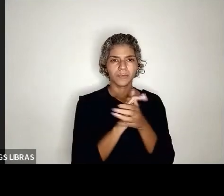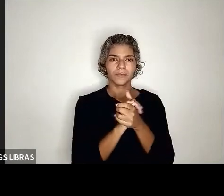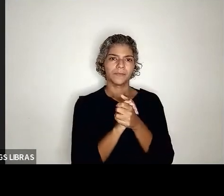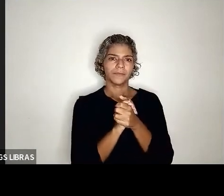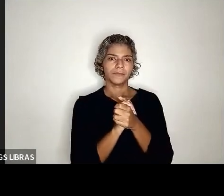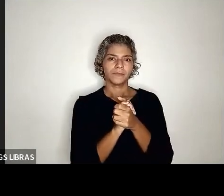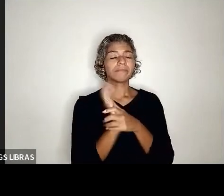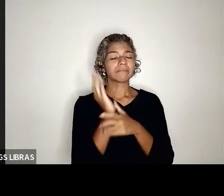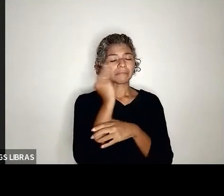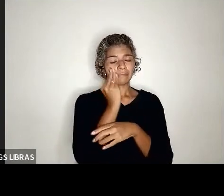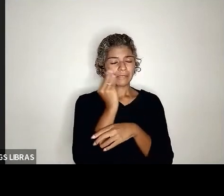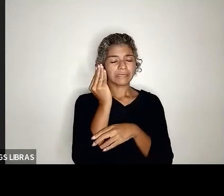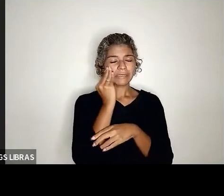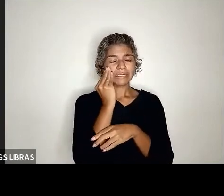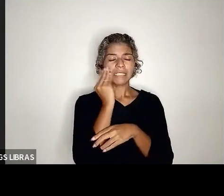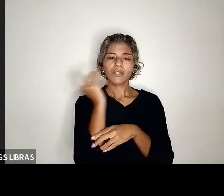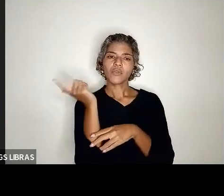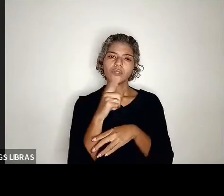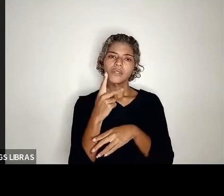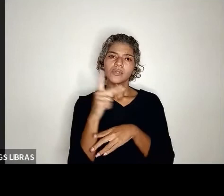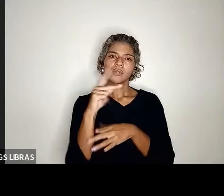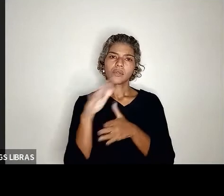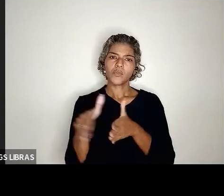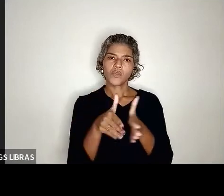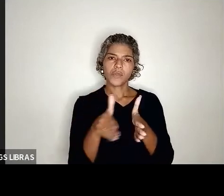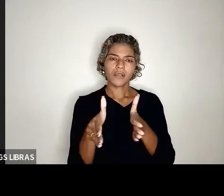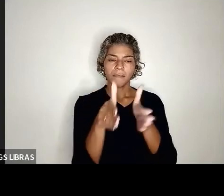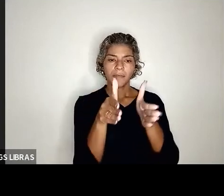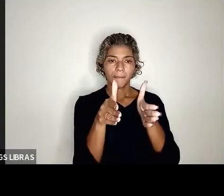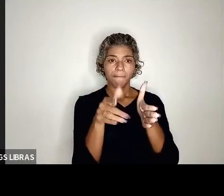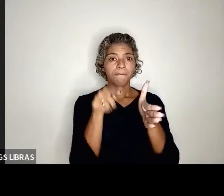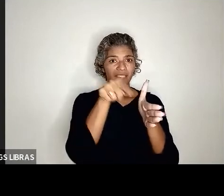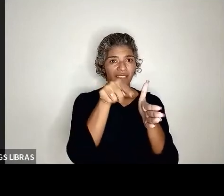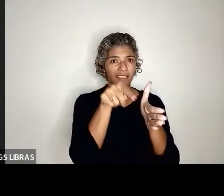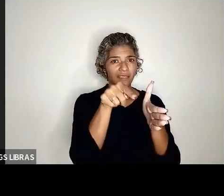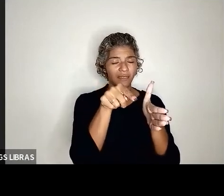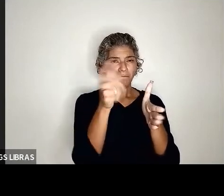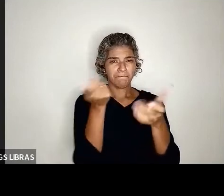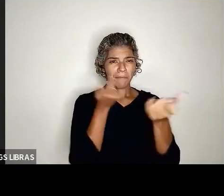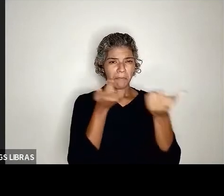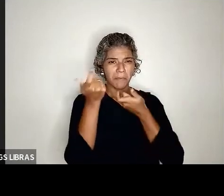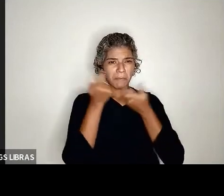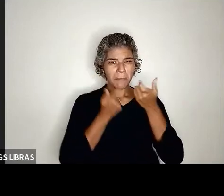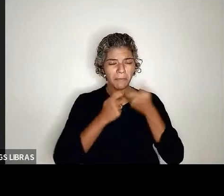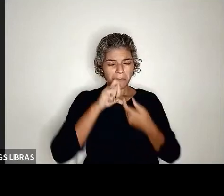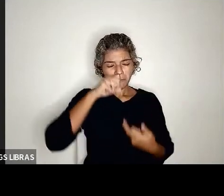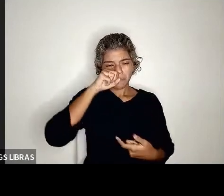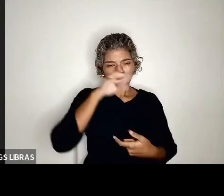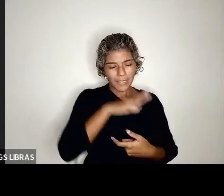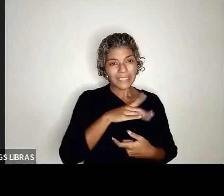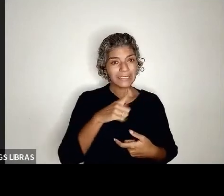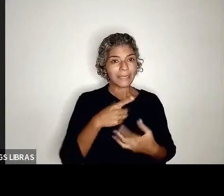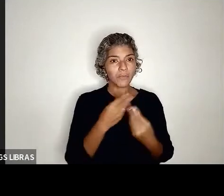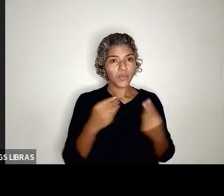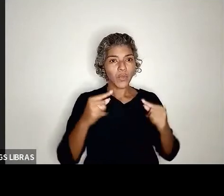alcançar seu caminho. Elas usam todos os desafios